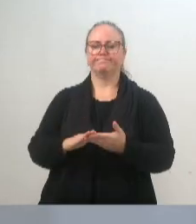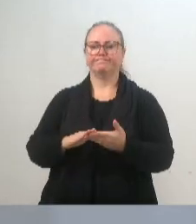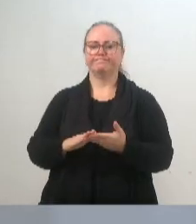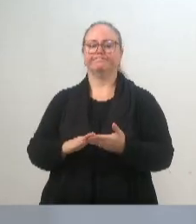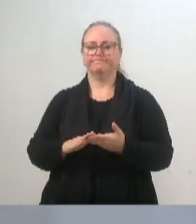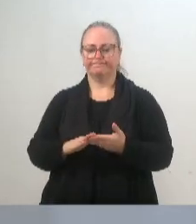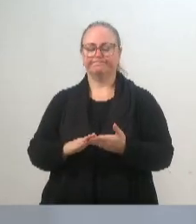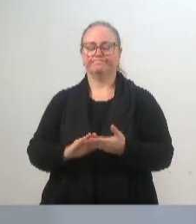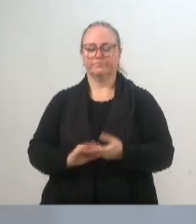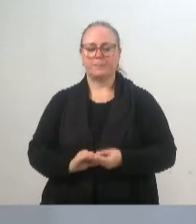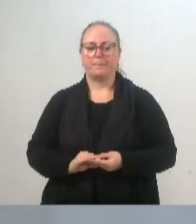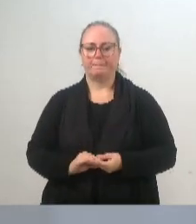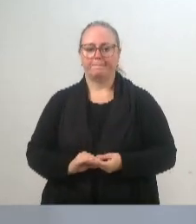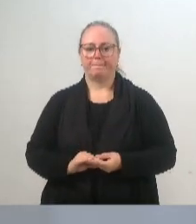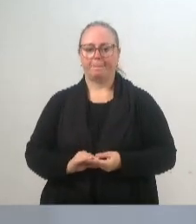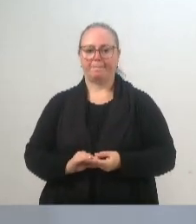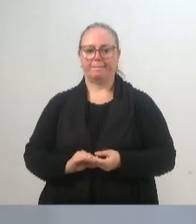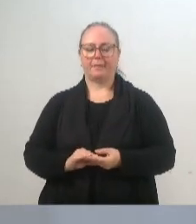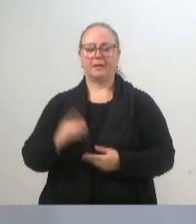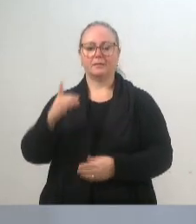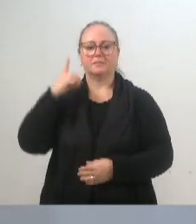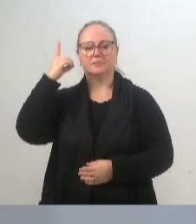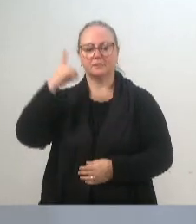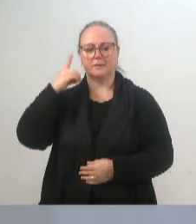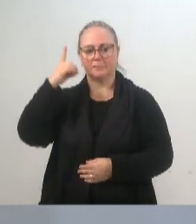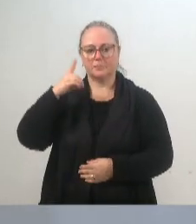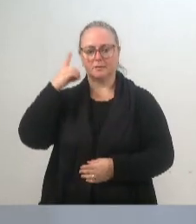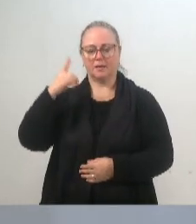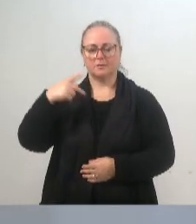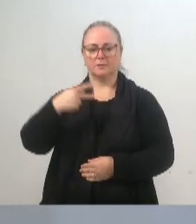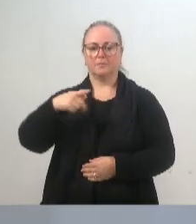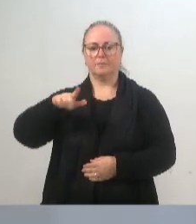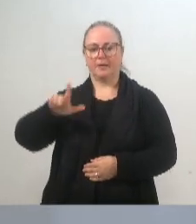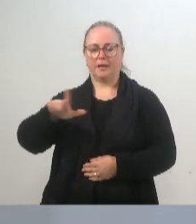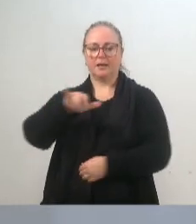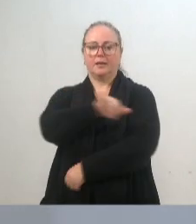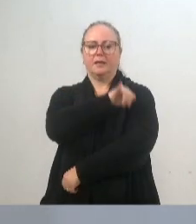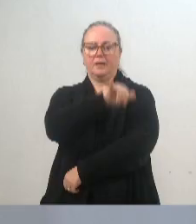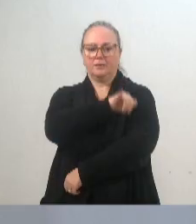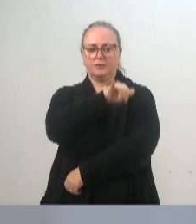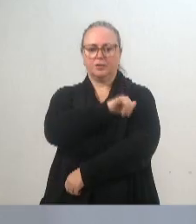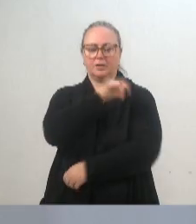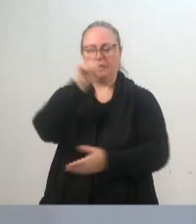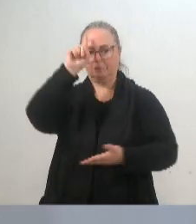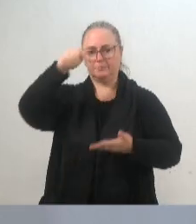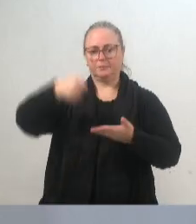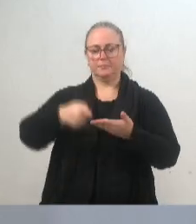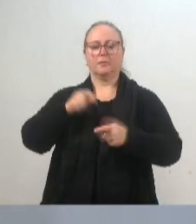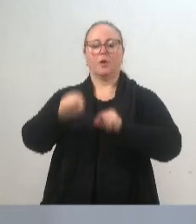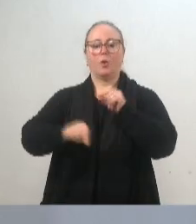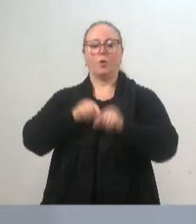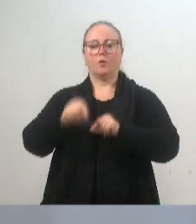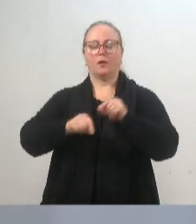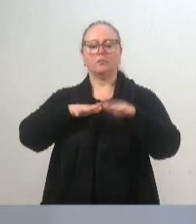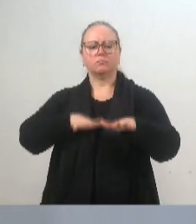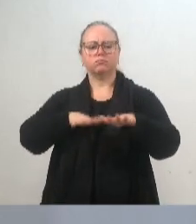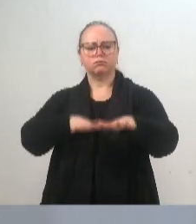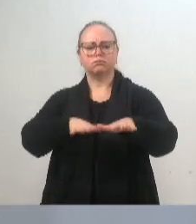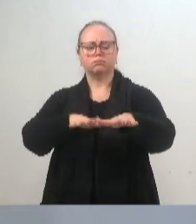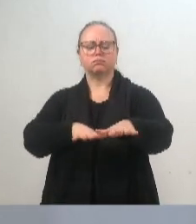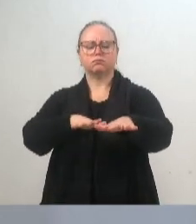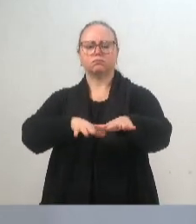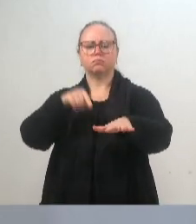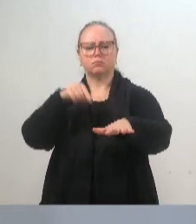dias. O senhor deputado Hélio Negão, do PL do Rio de Janeiro, decidiu por fazer uma manifestação pacífica